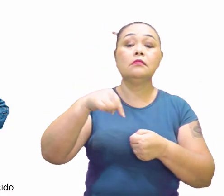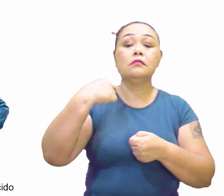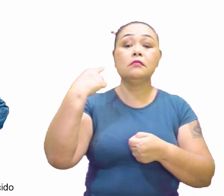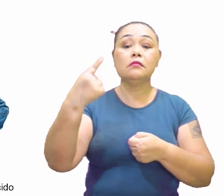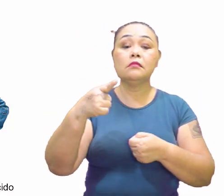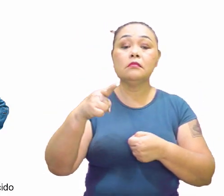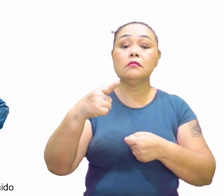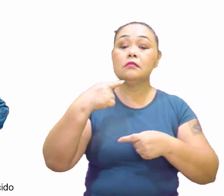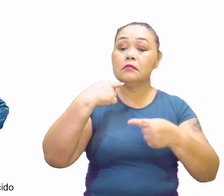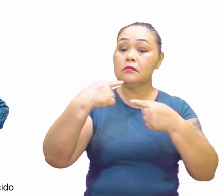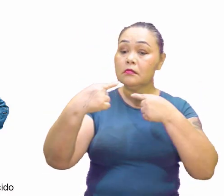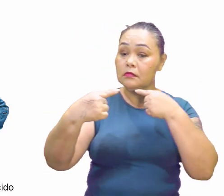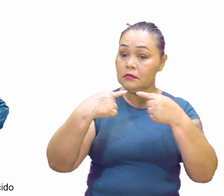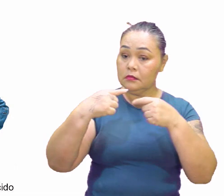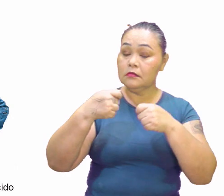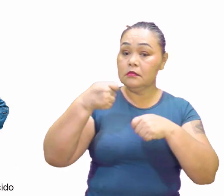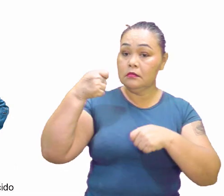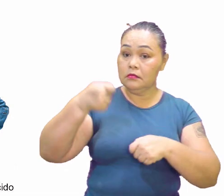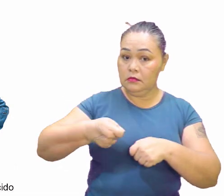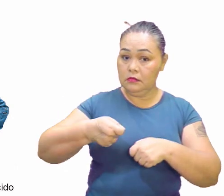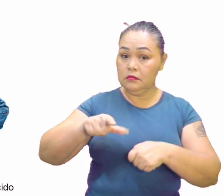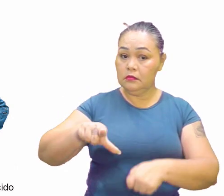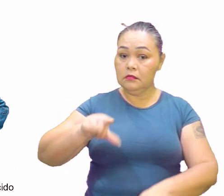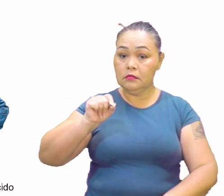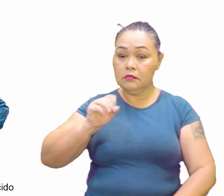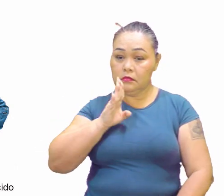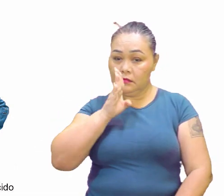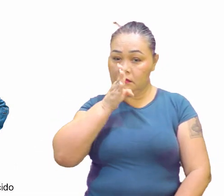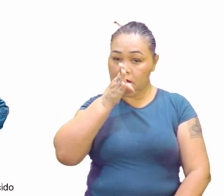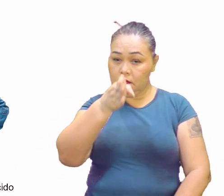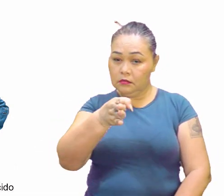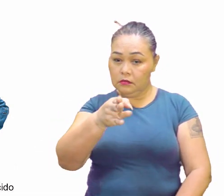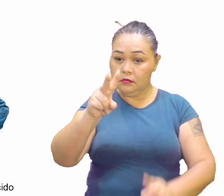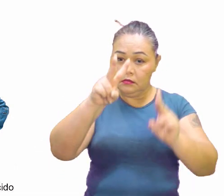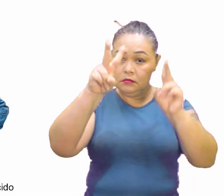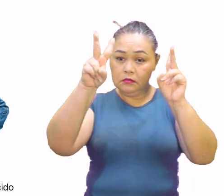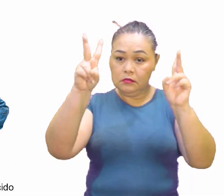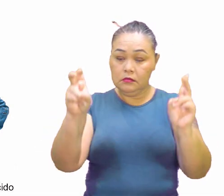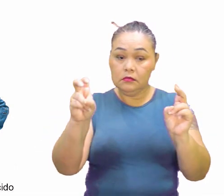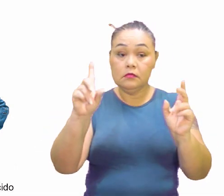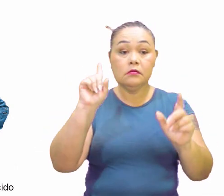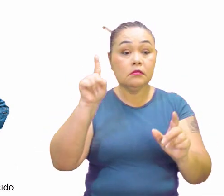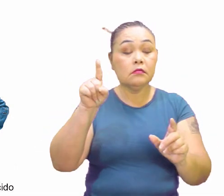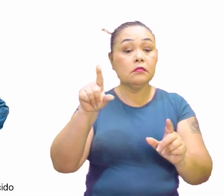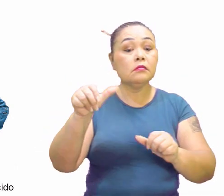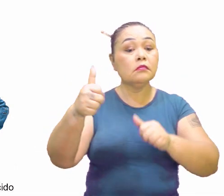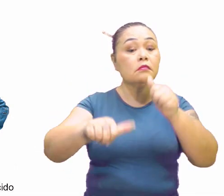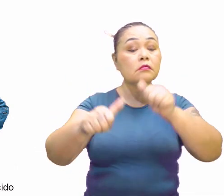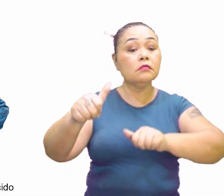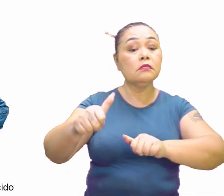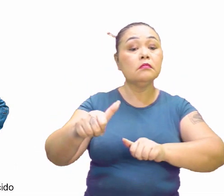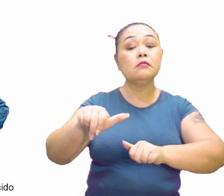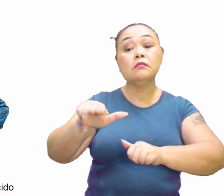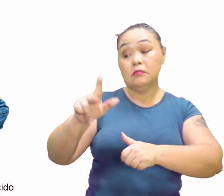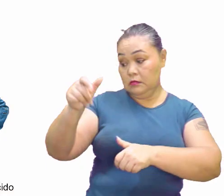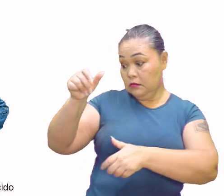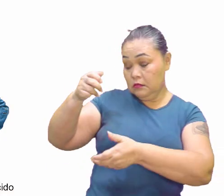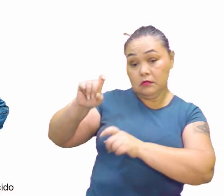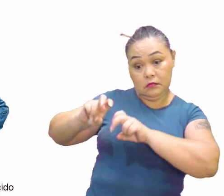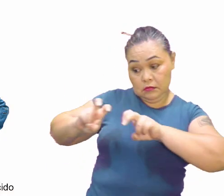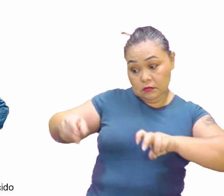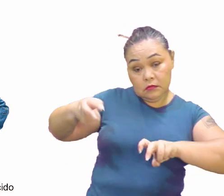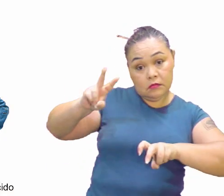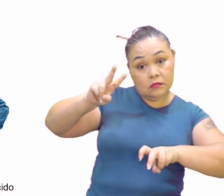argumento escolhido tenha afinidade direta com o tema e que seja analisado pelo